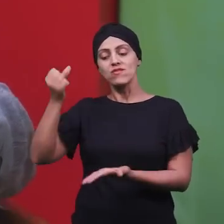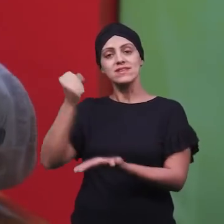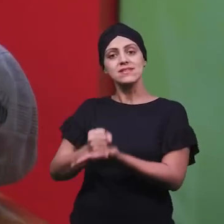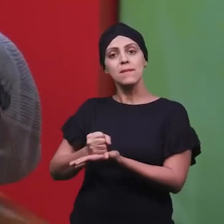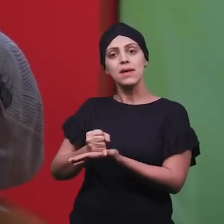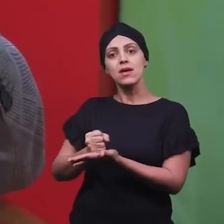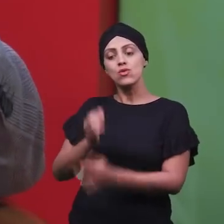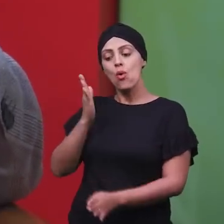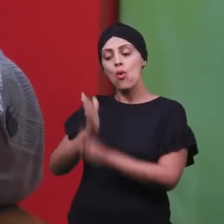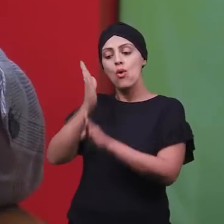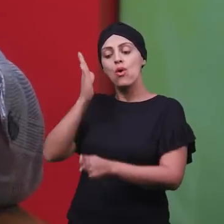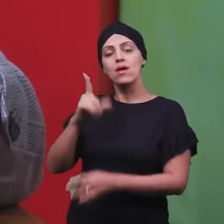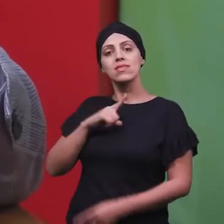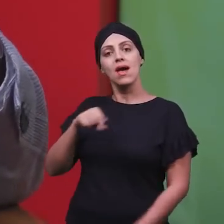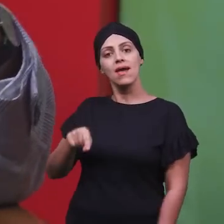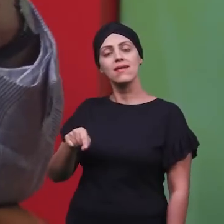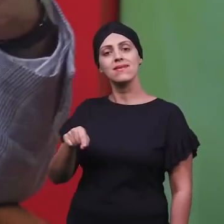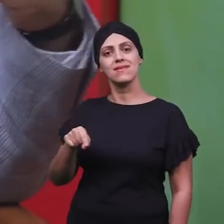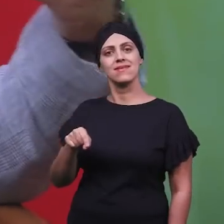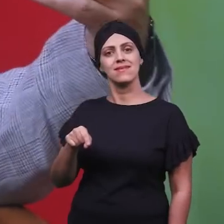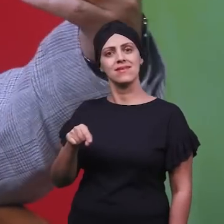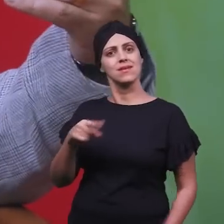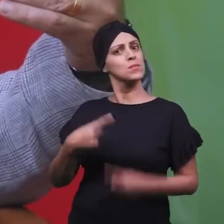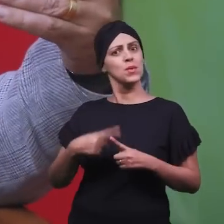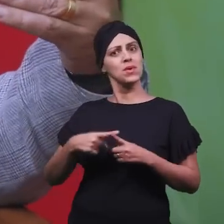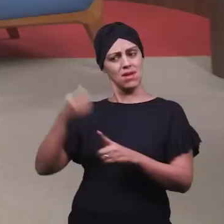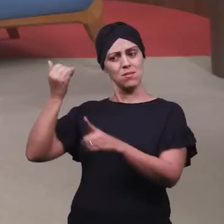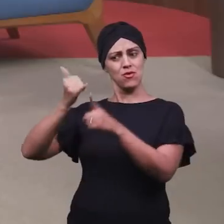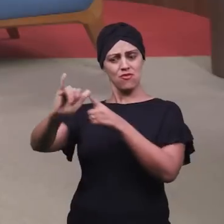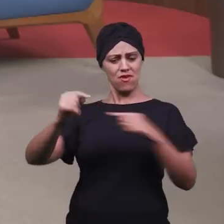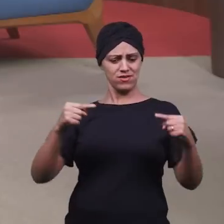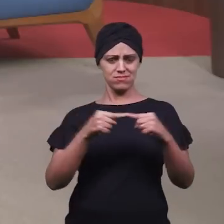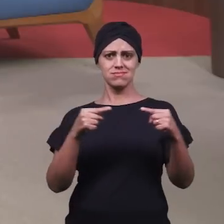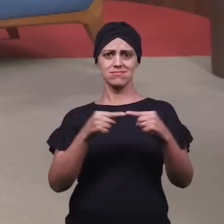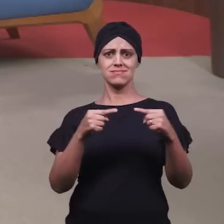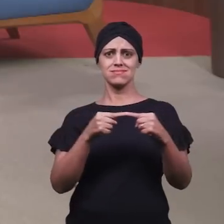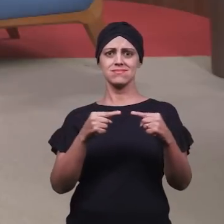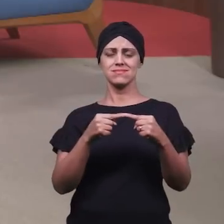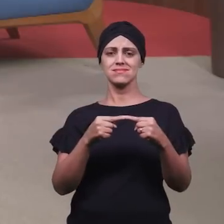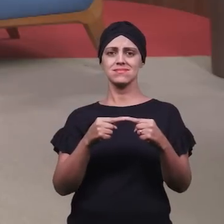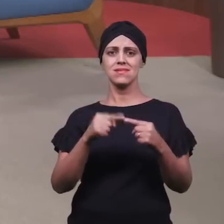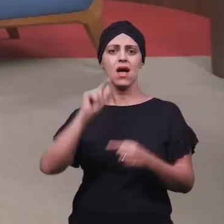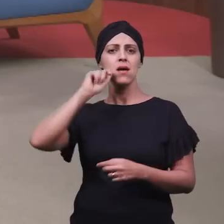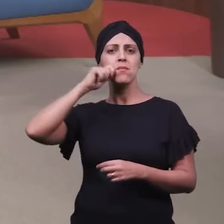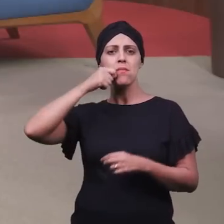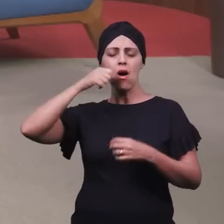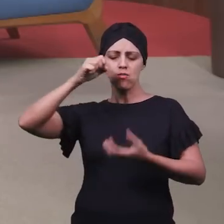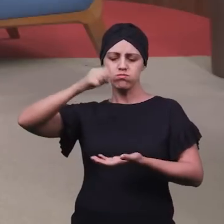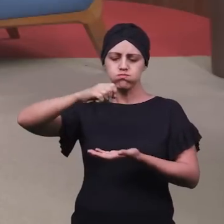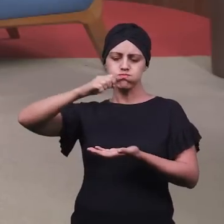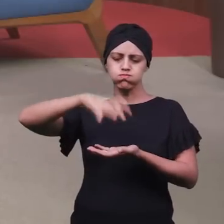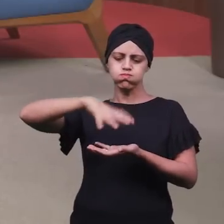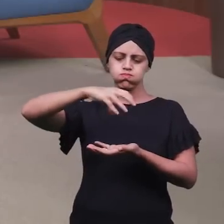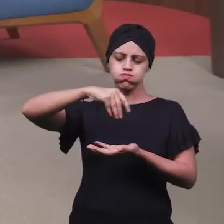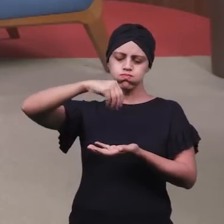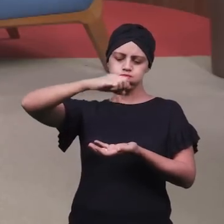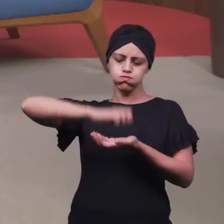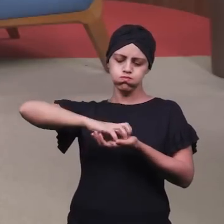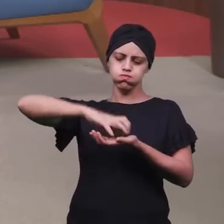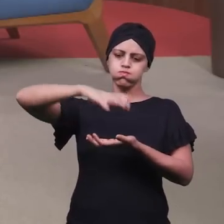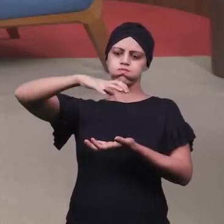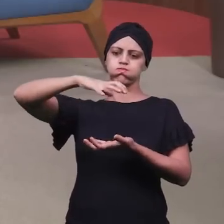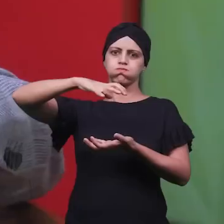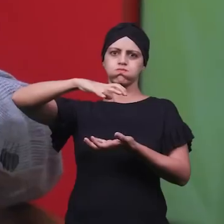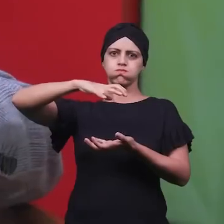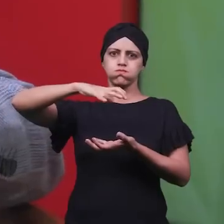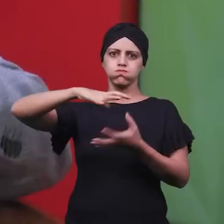encontra essa doutrina, porque ela era profética e espiritual, porque o pão não pode ter fermento,